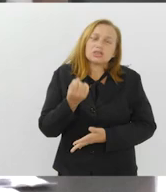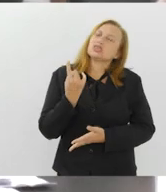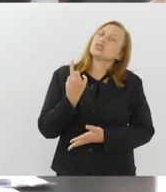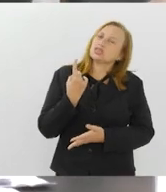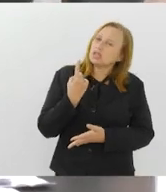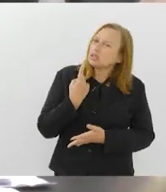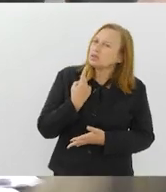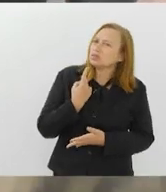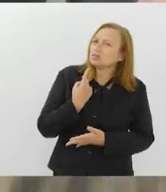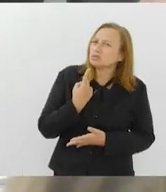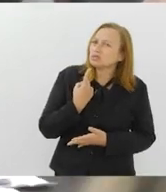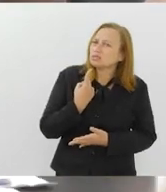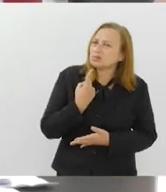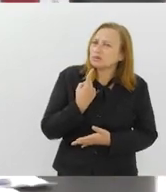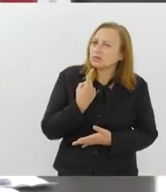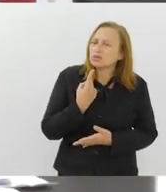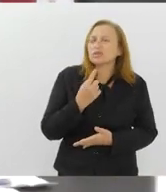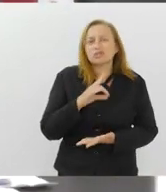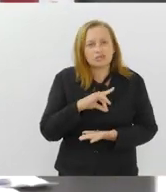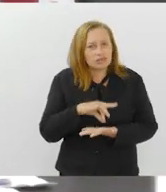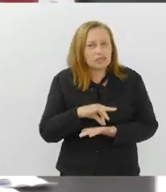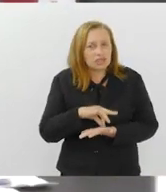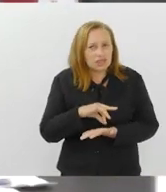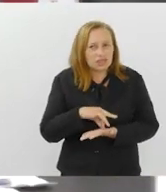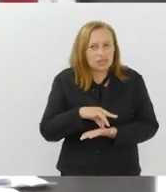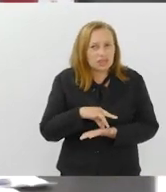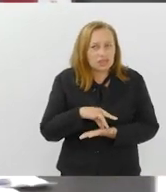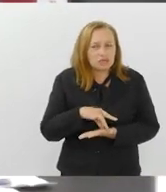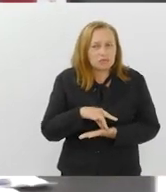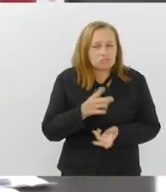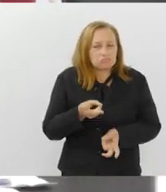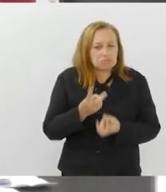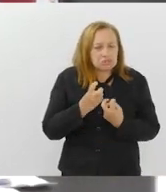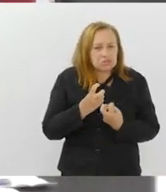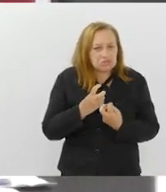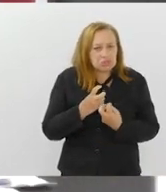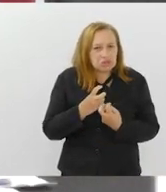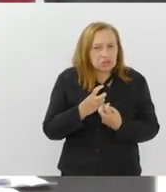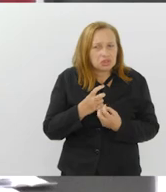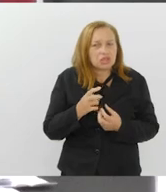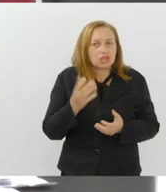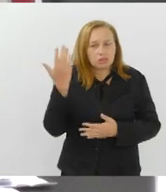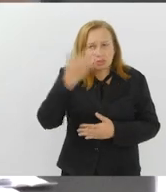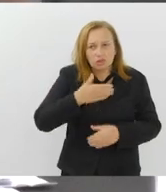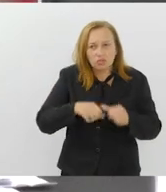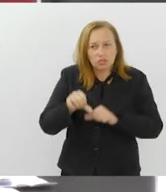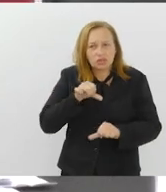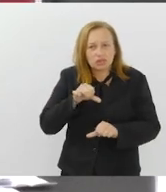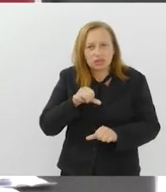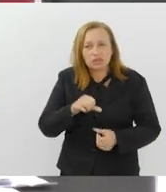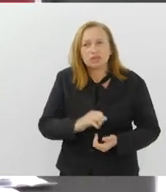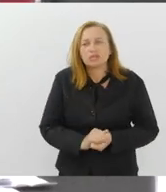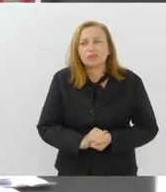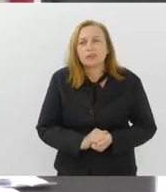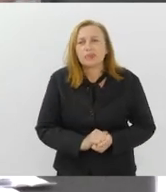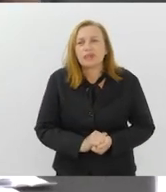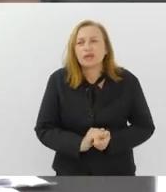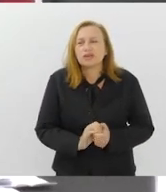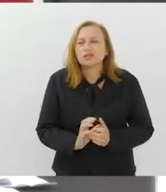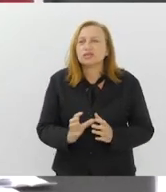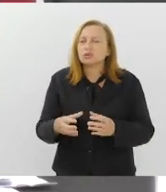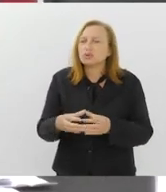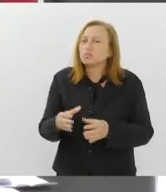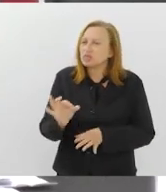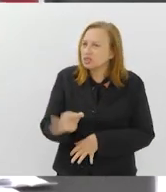e aqui... de verdade, soa, é uma percepção, até que nos prove o contrário, de que esse público, de